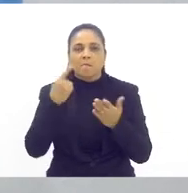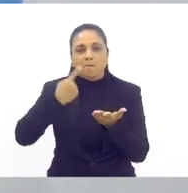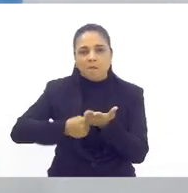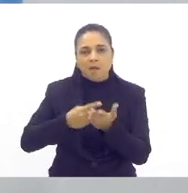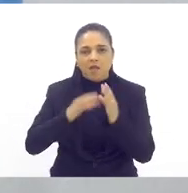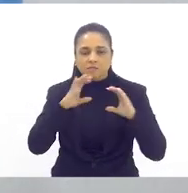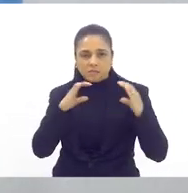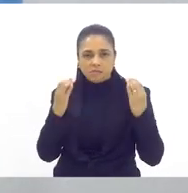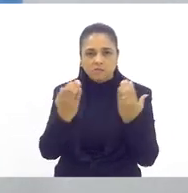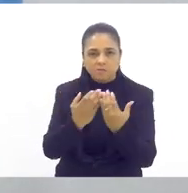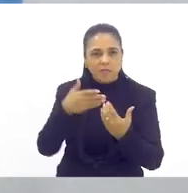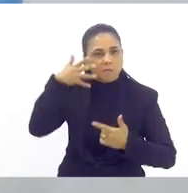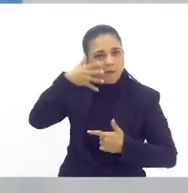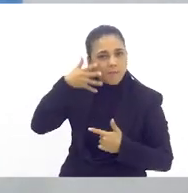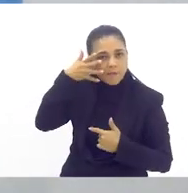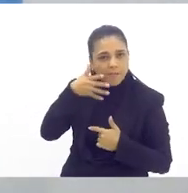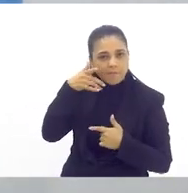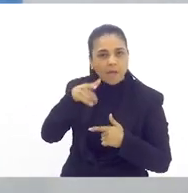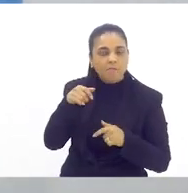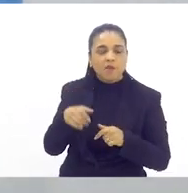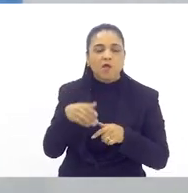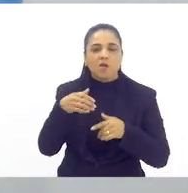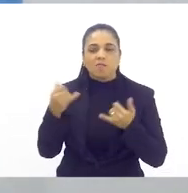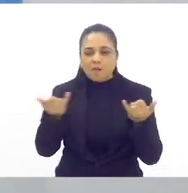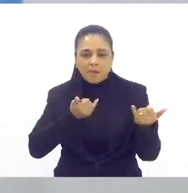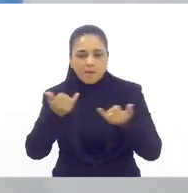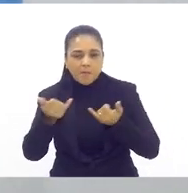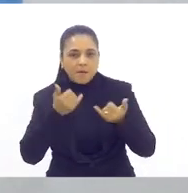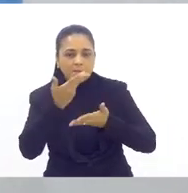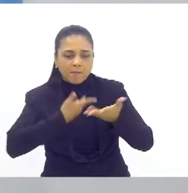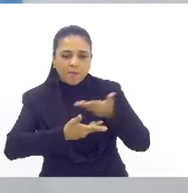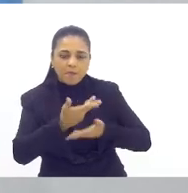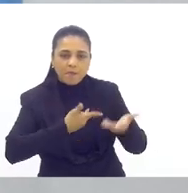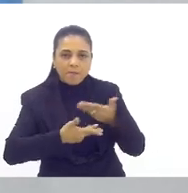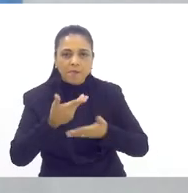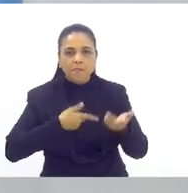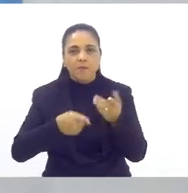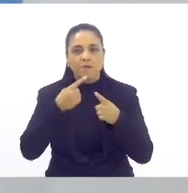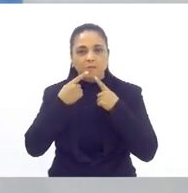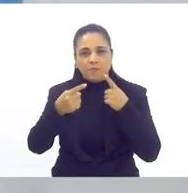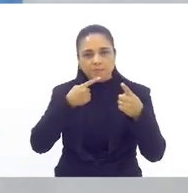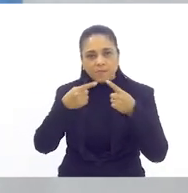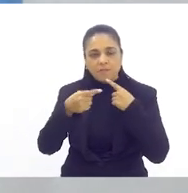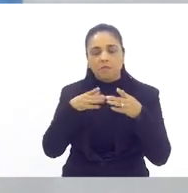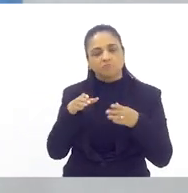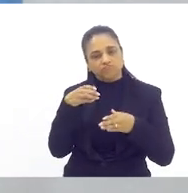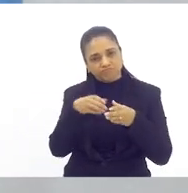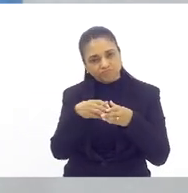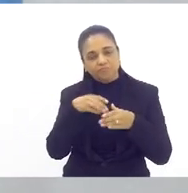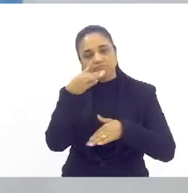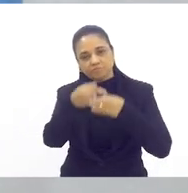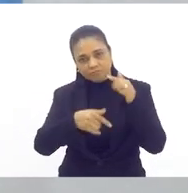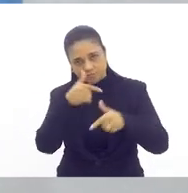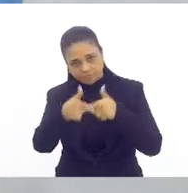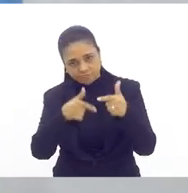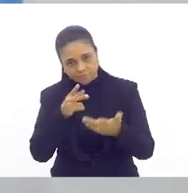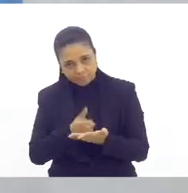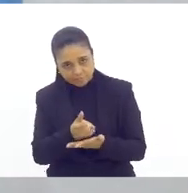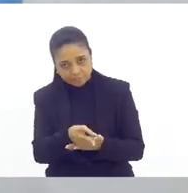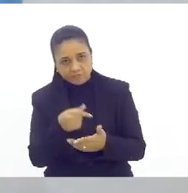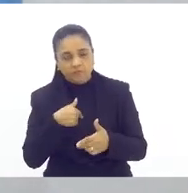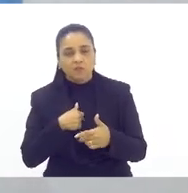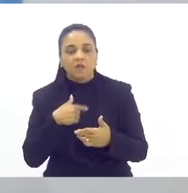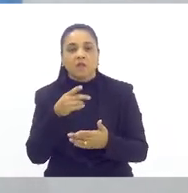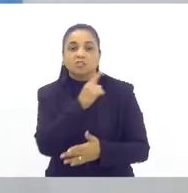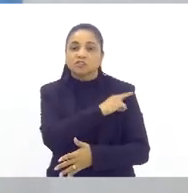com estudantes e fazer uma escuta para tratarmos essa demanda também vai ser um trabalho dessa comissão sobre a gestão